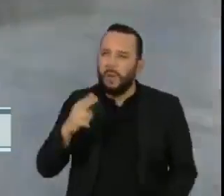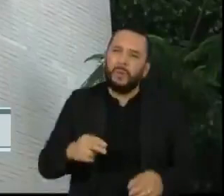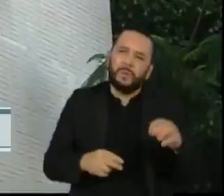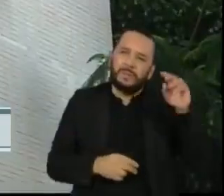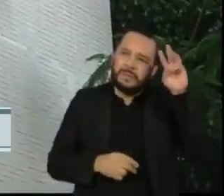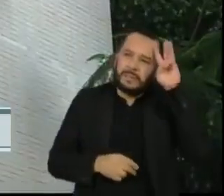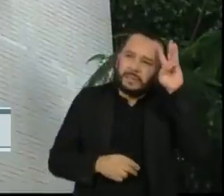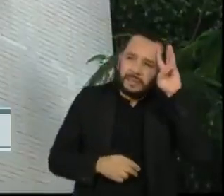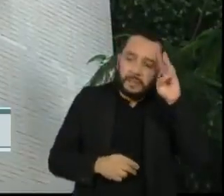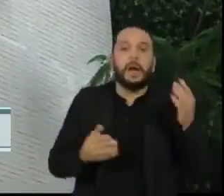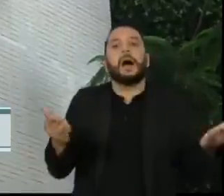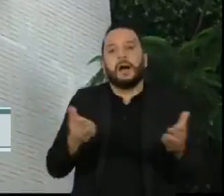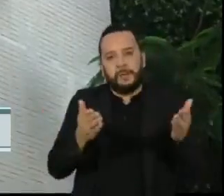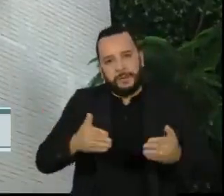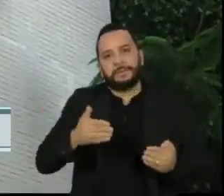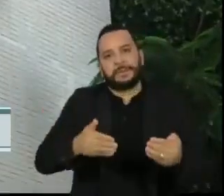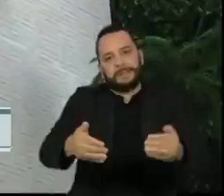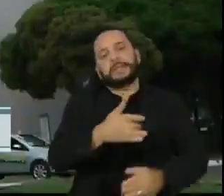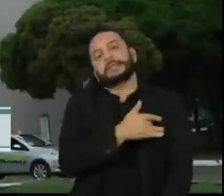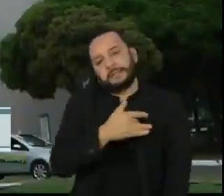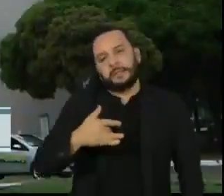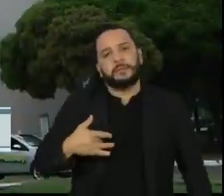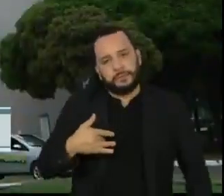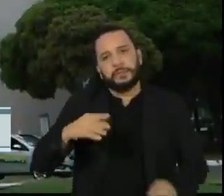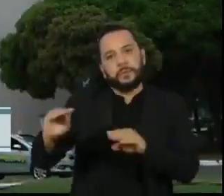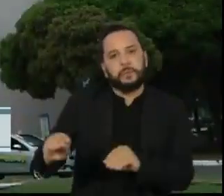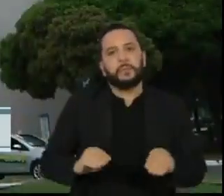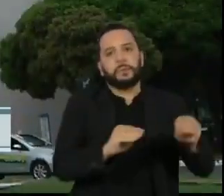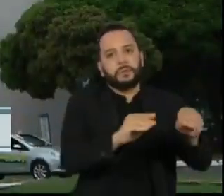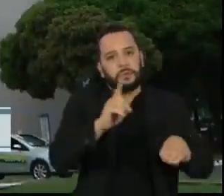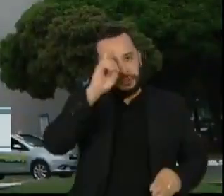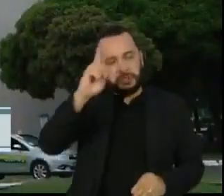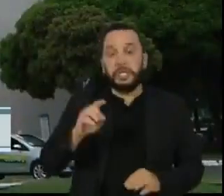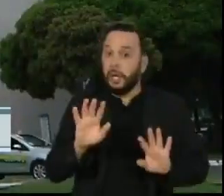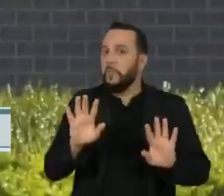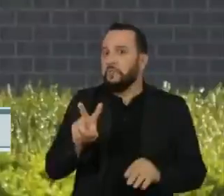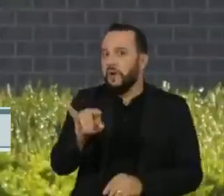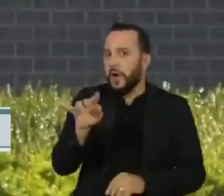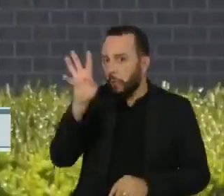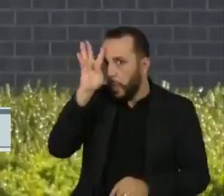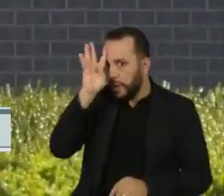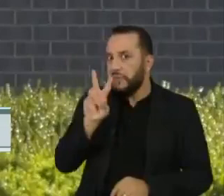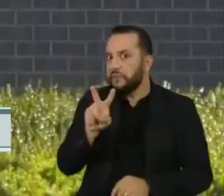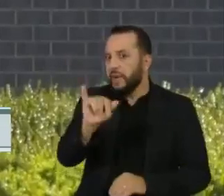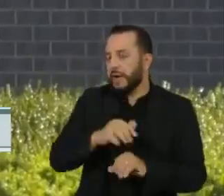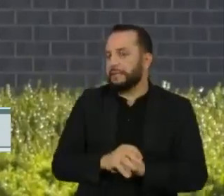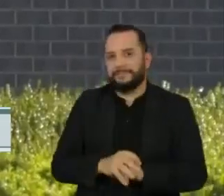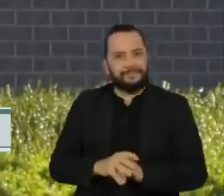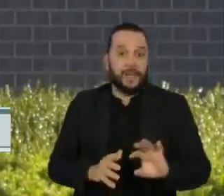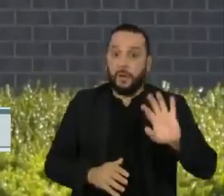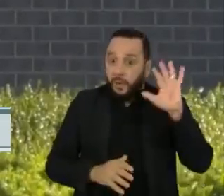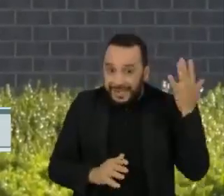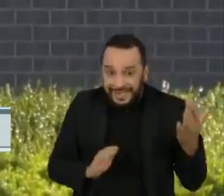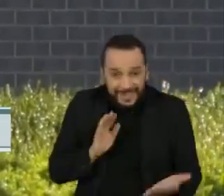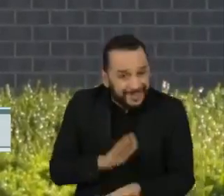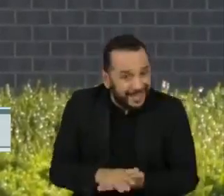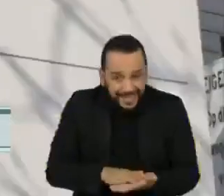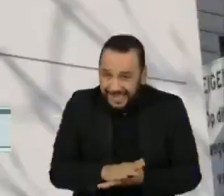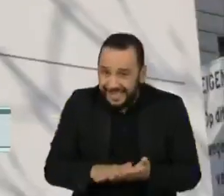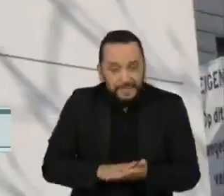semana depois o Ministério da Saúde passou a contar com a chegada na quarta-feira o que também não aconteceu